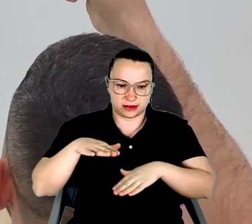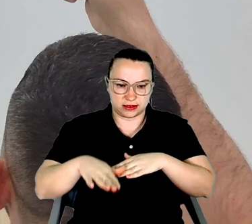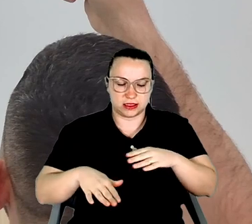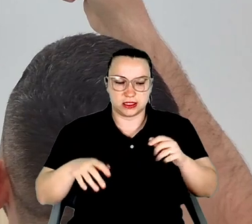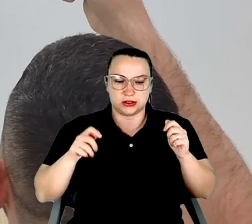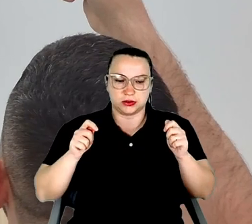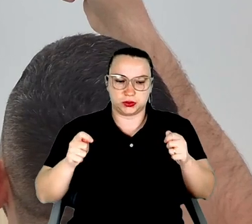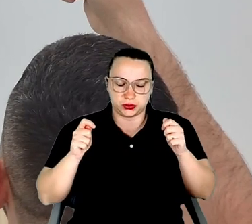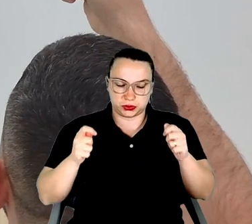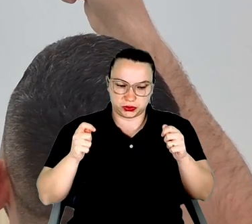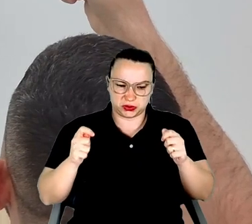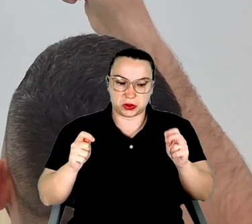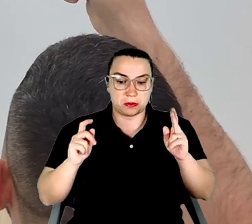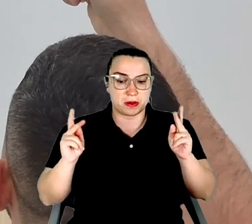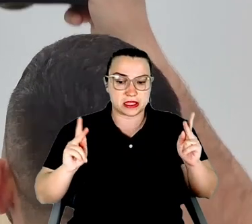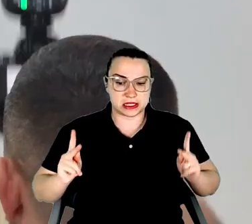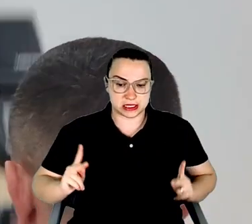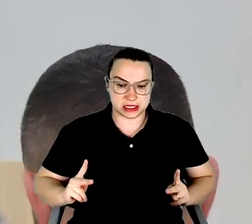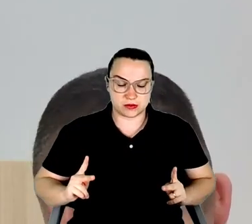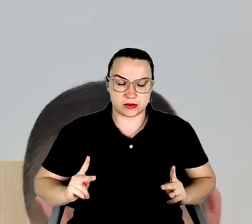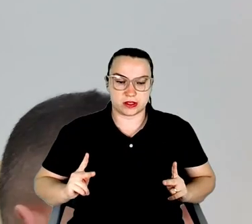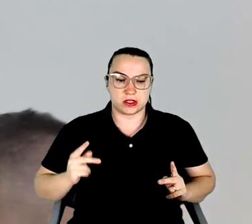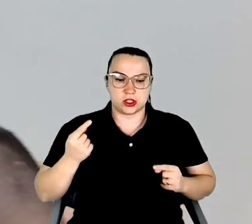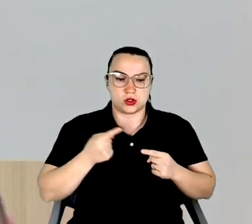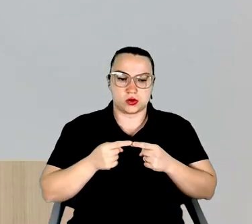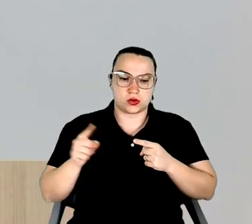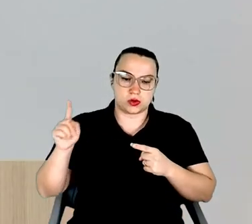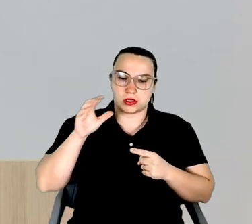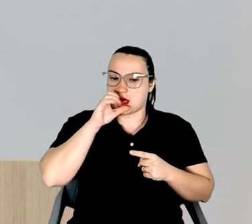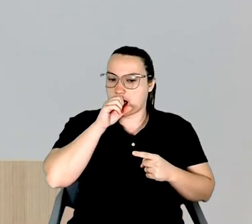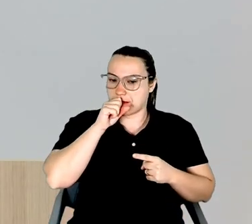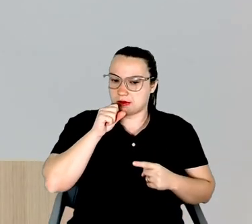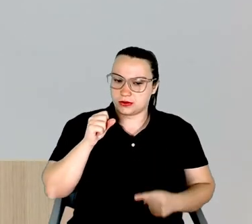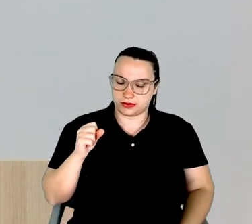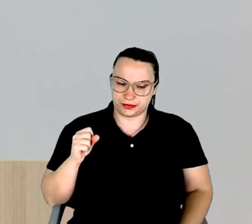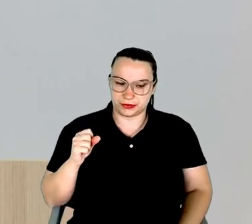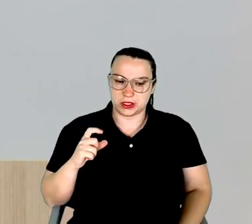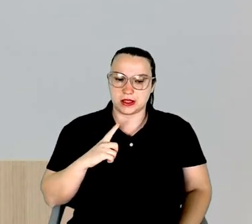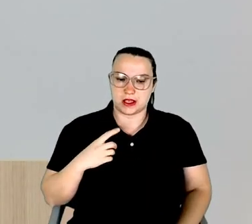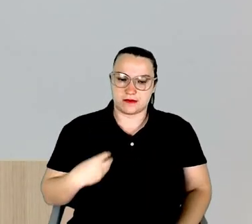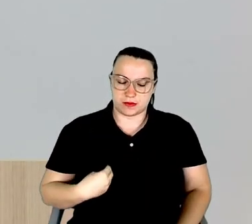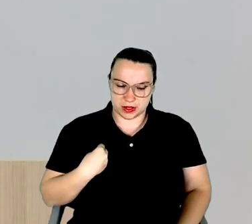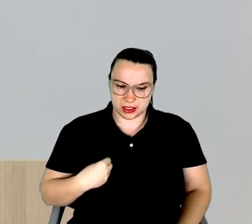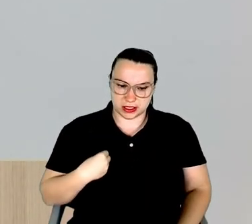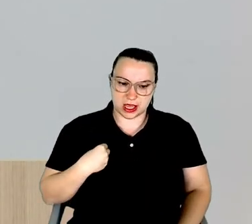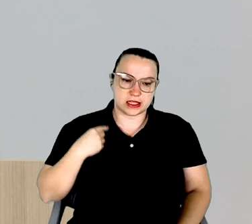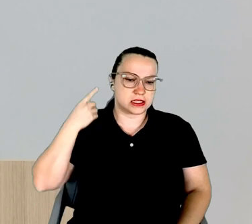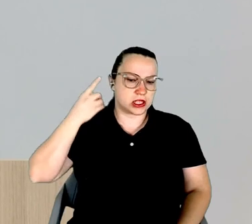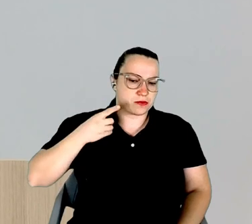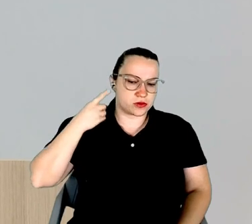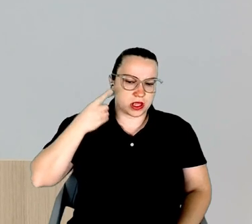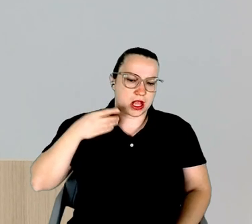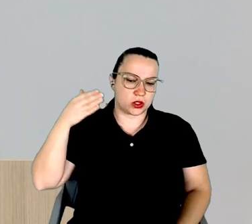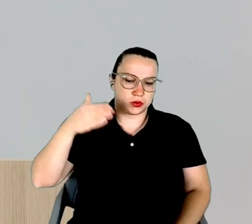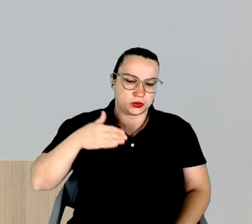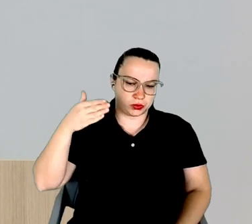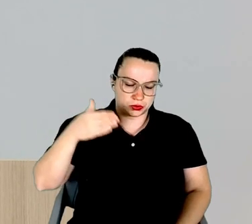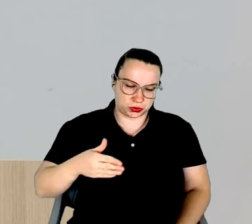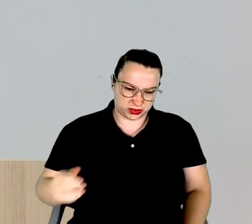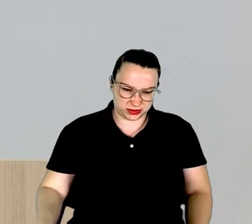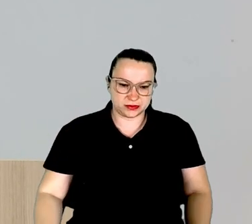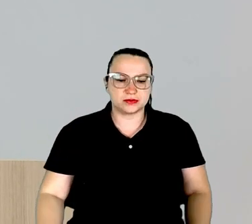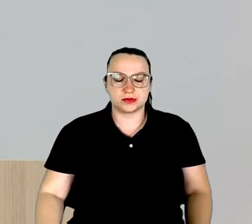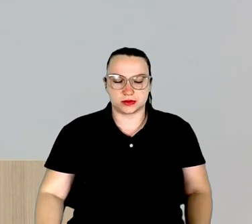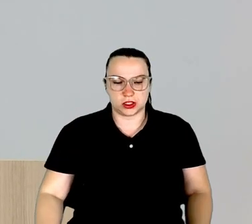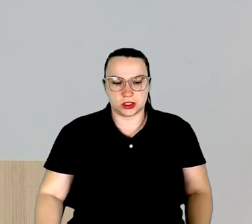manifestação pacífica que aconteceu no último sábado. Tivemos a presença de vários deputados. Como vocês puderam